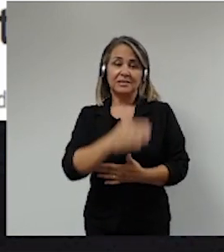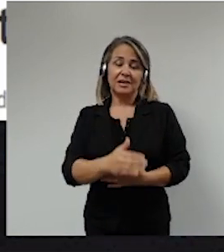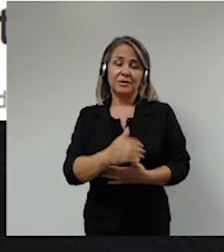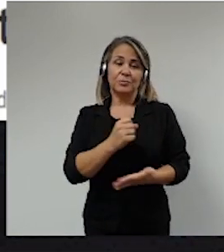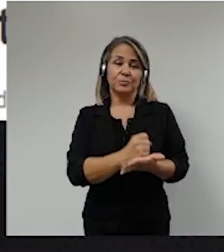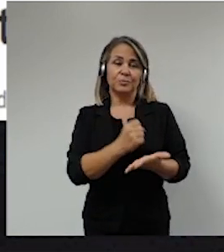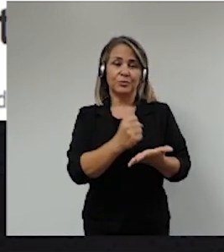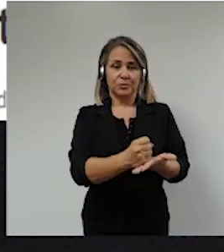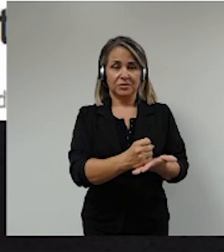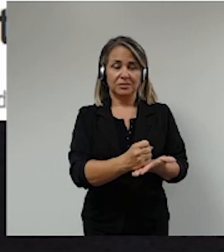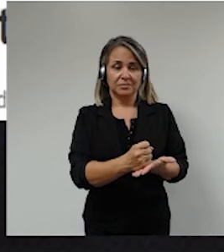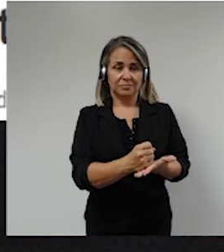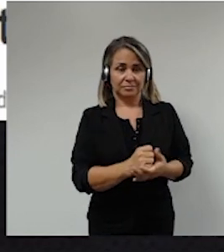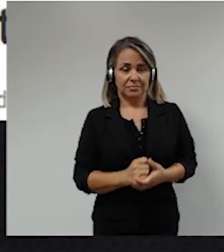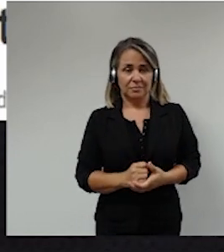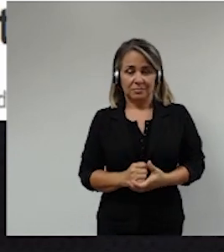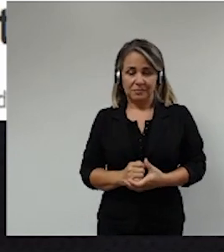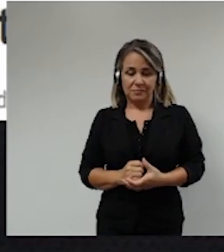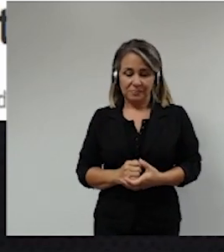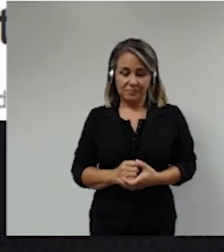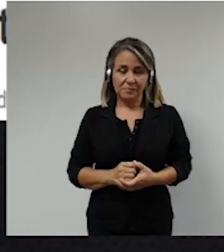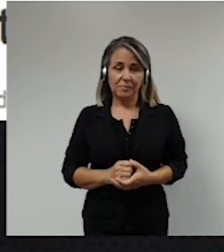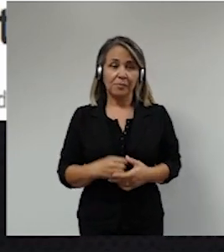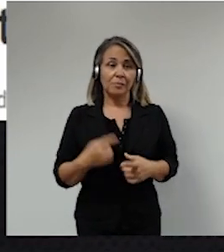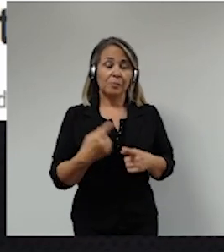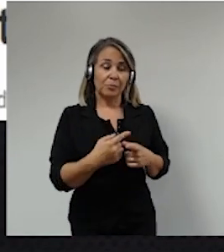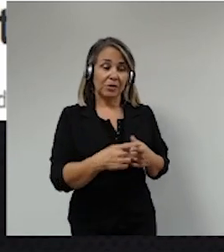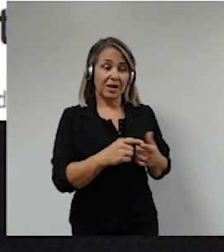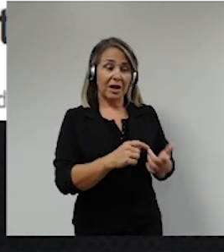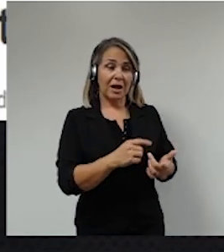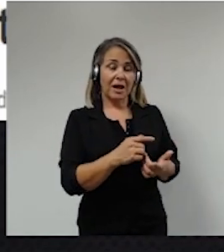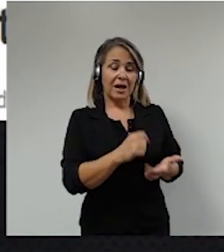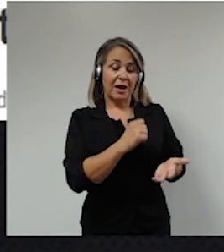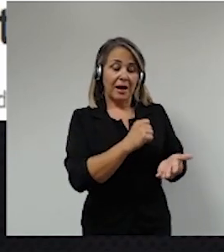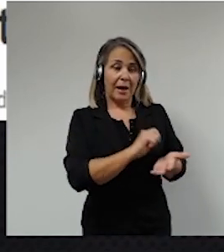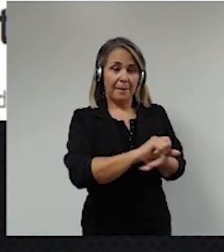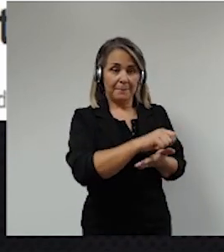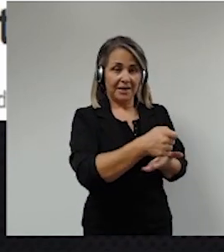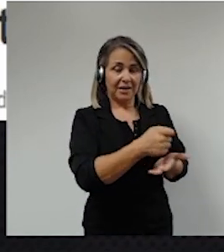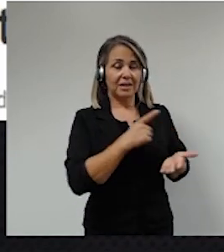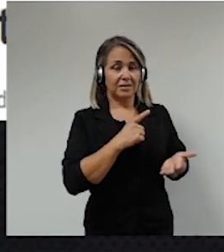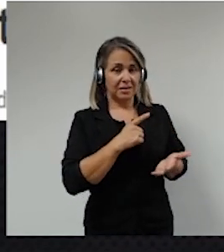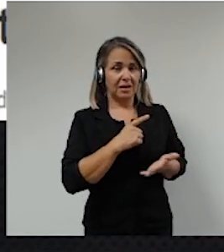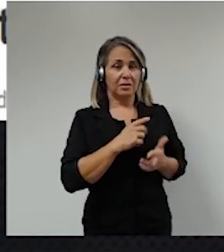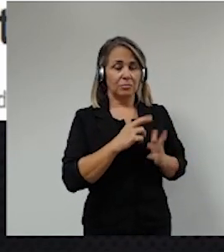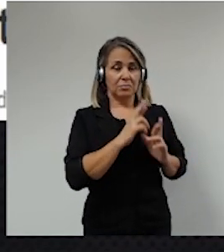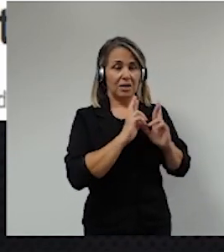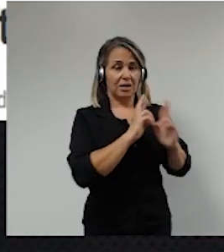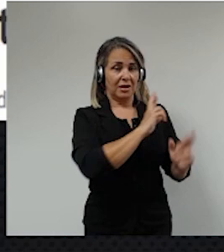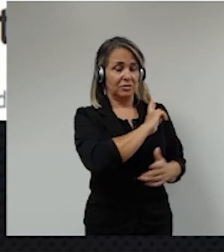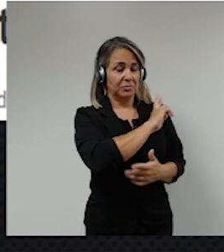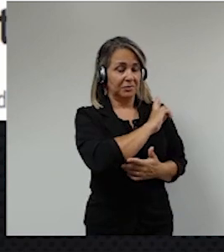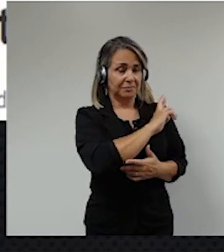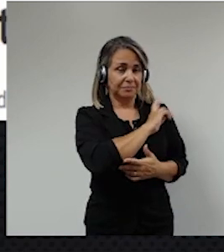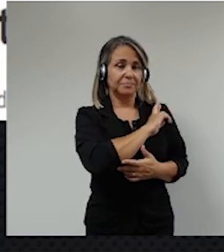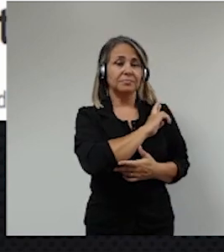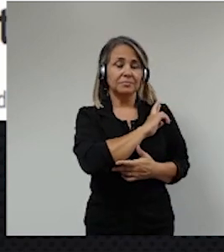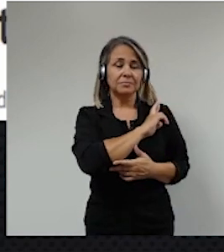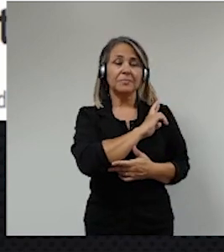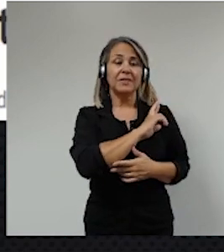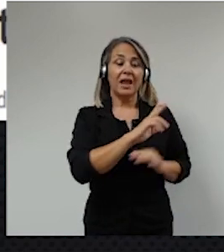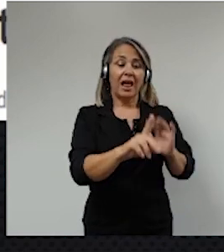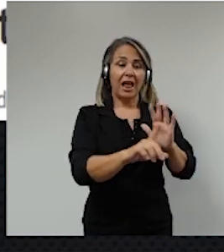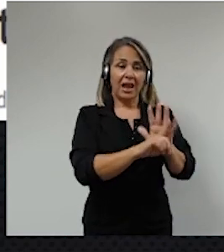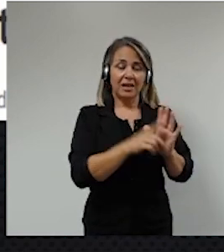eles, porque a marca, ela tem uma reputação, inclusive no artigo 130, inciso 3º da Lei de Propriedade